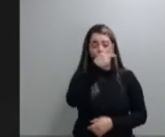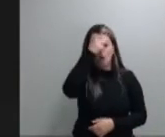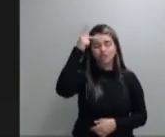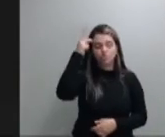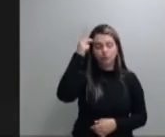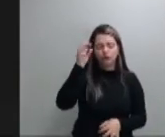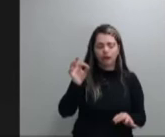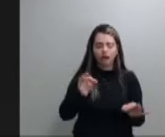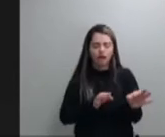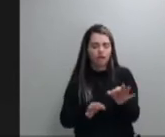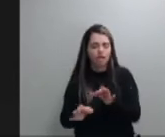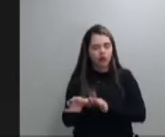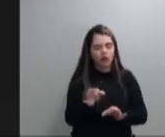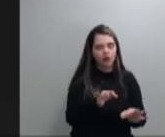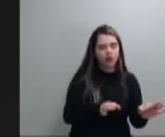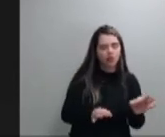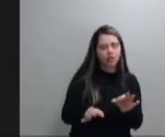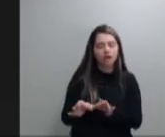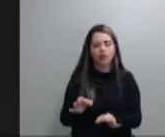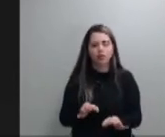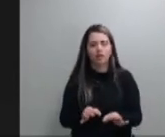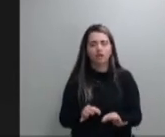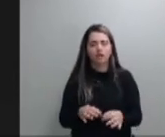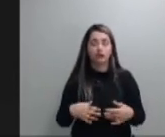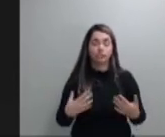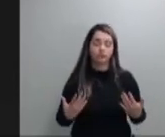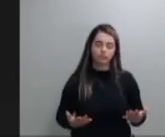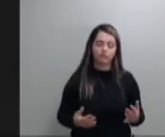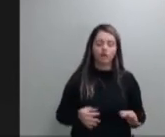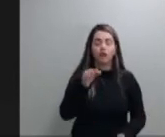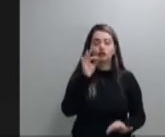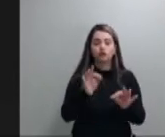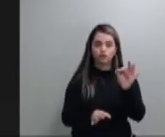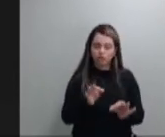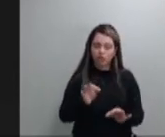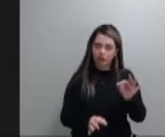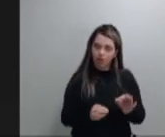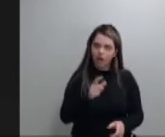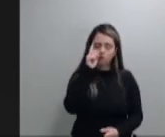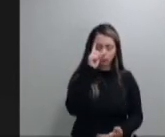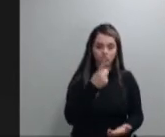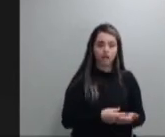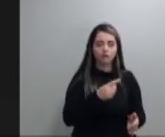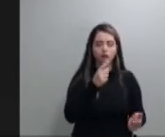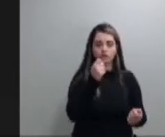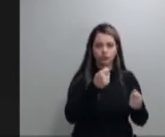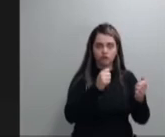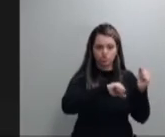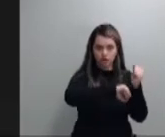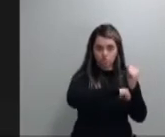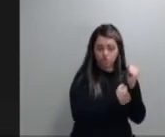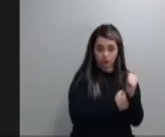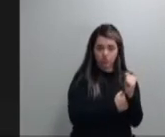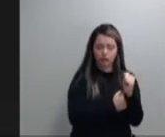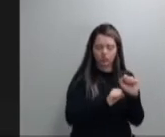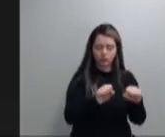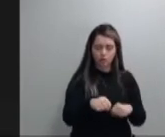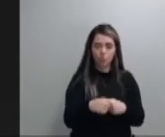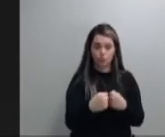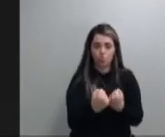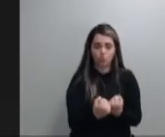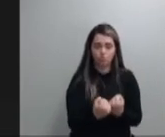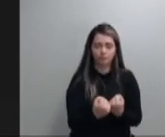Pois bem, julgado o mandado de segurança, então, concedida a ordem, os recorridos, então, ocuseram embargos de